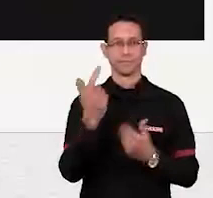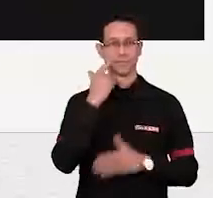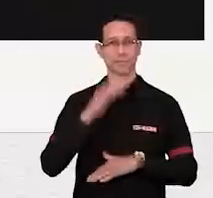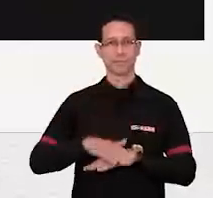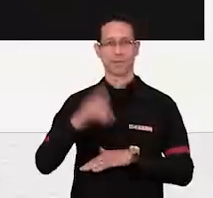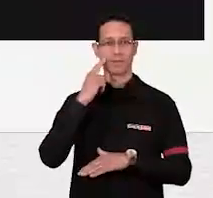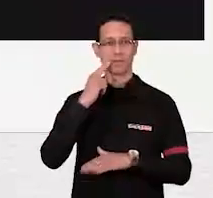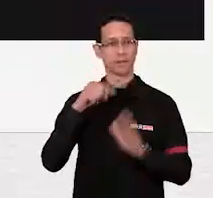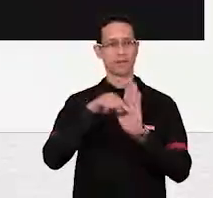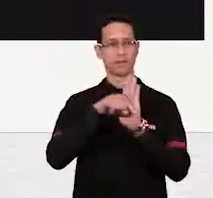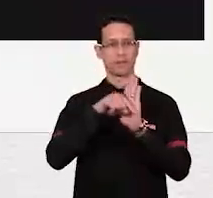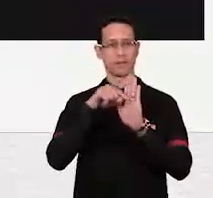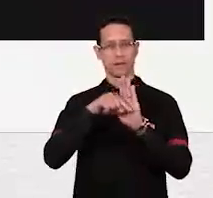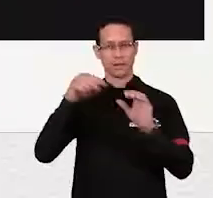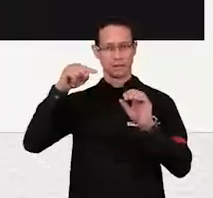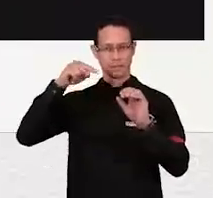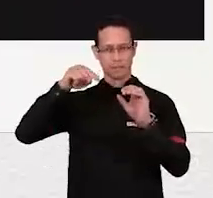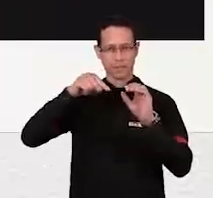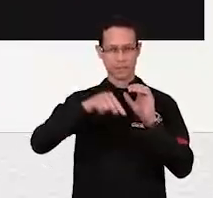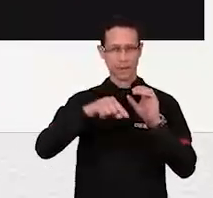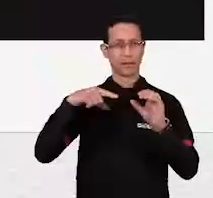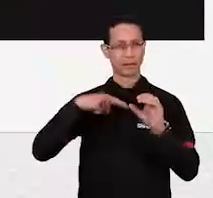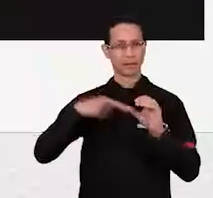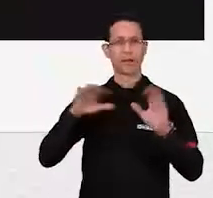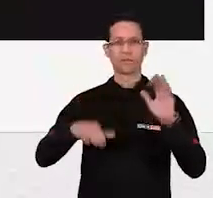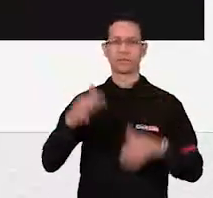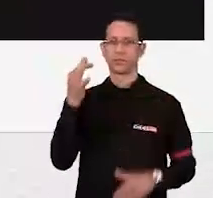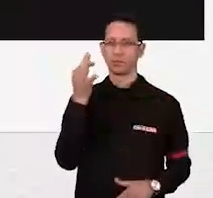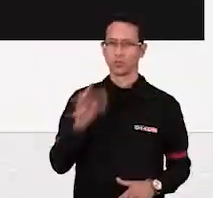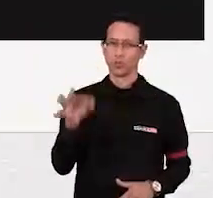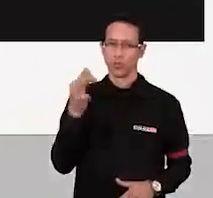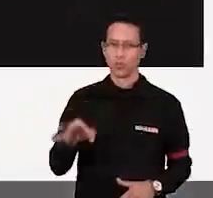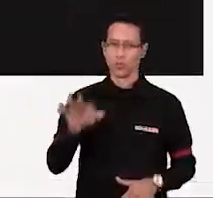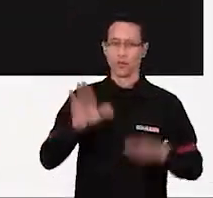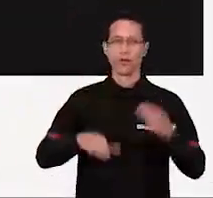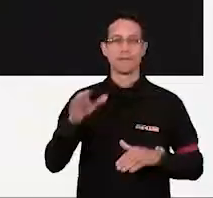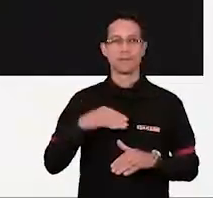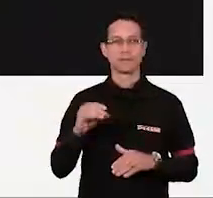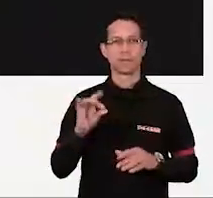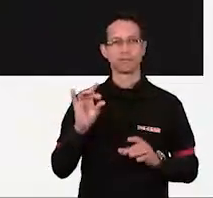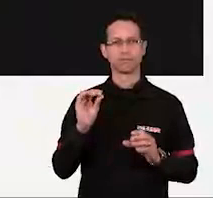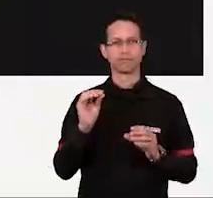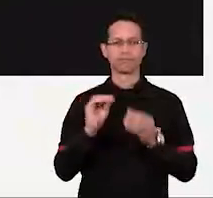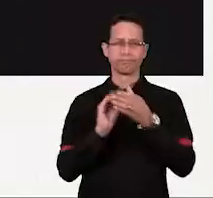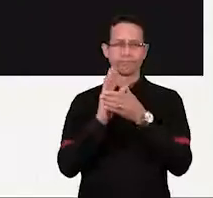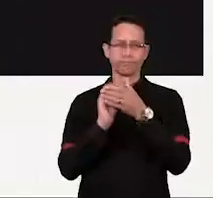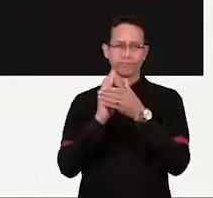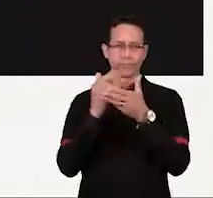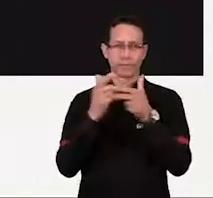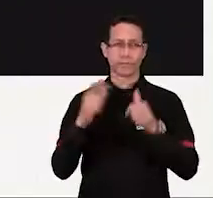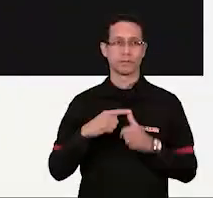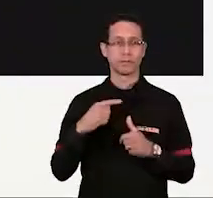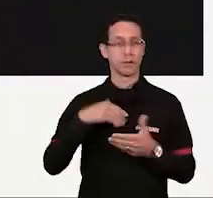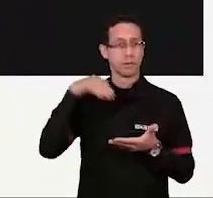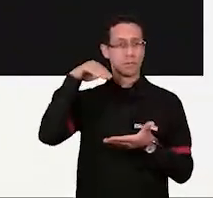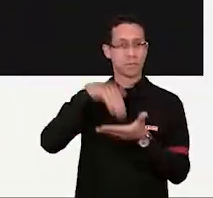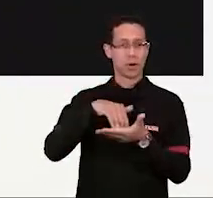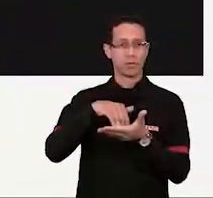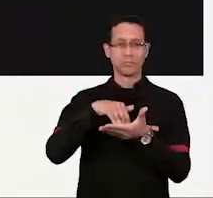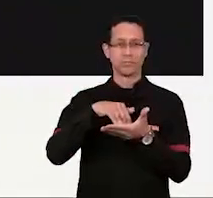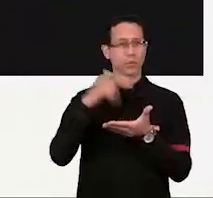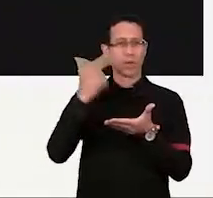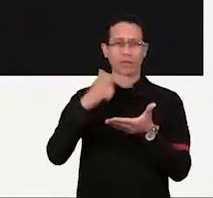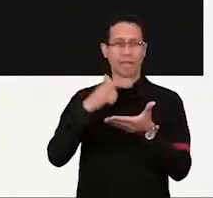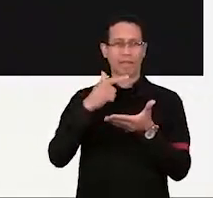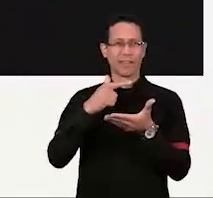exame do conduto, eles têm dor, às vezes eles têm secreção, e ele tem um fundo de saco cego, o conduto acaba no meio, ele não tem o